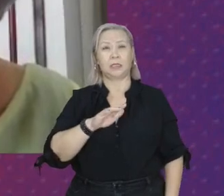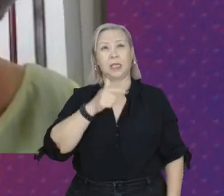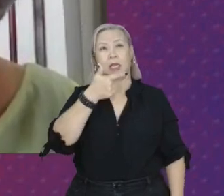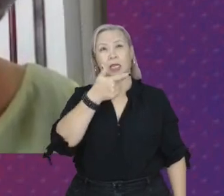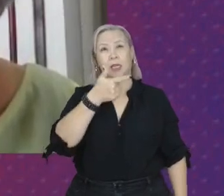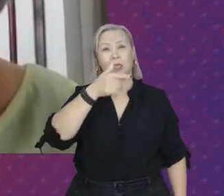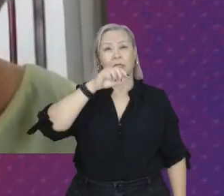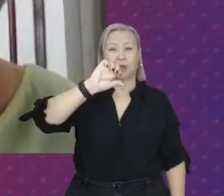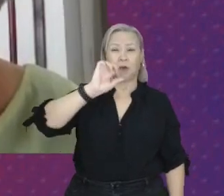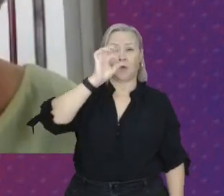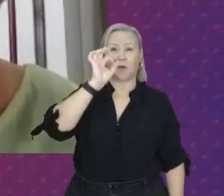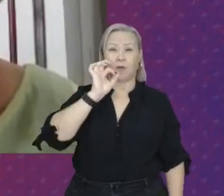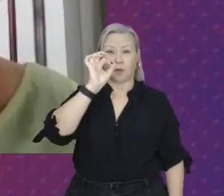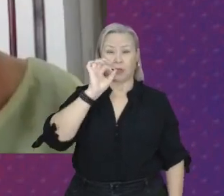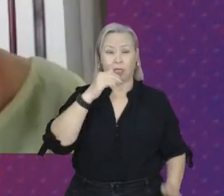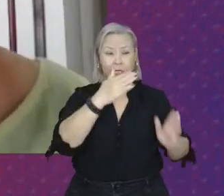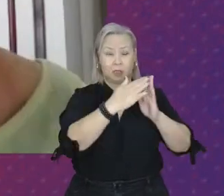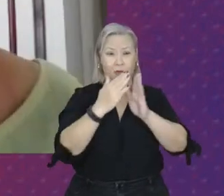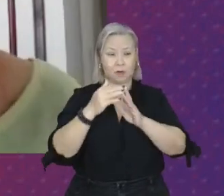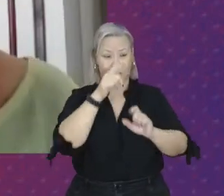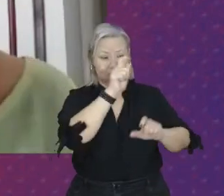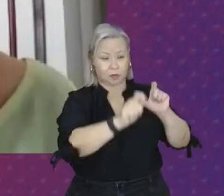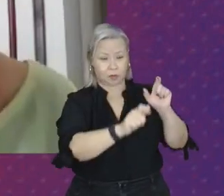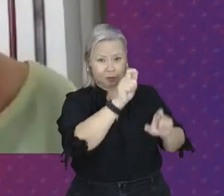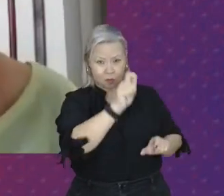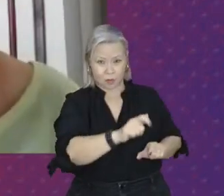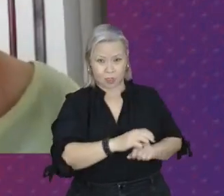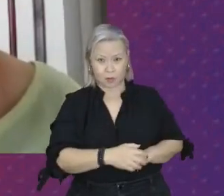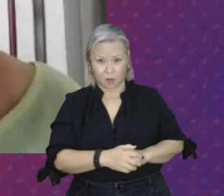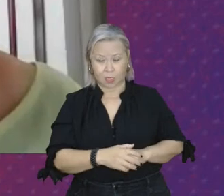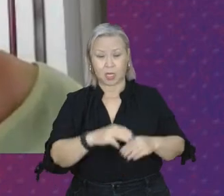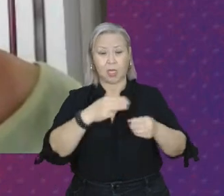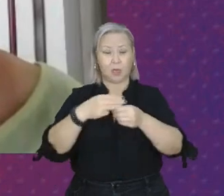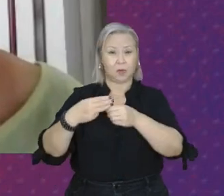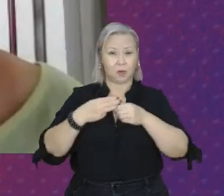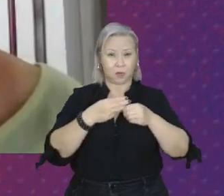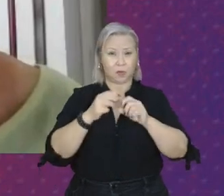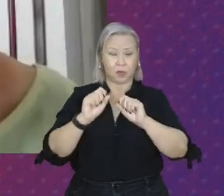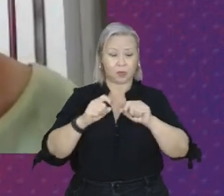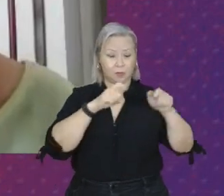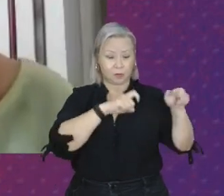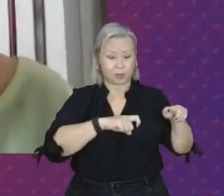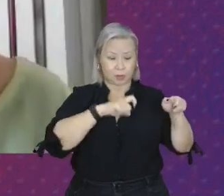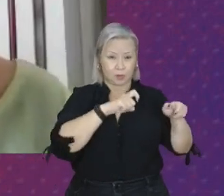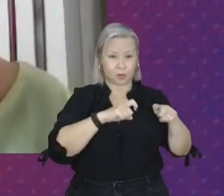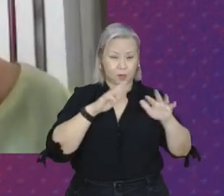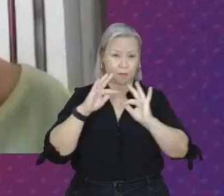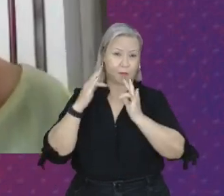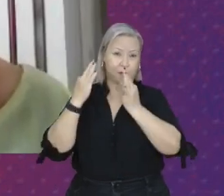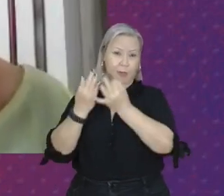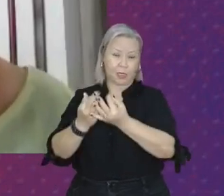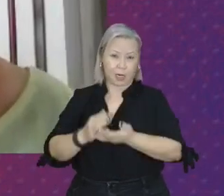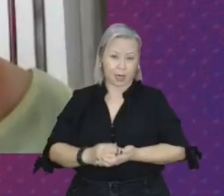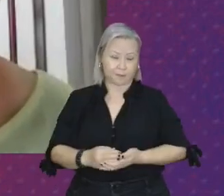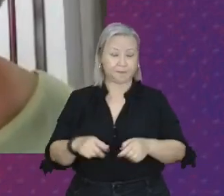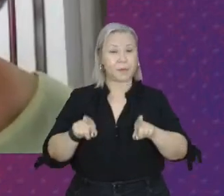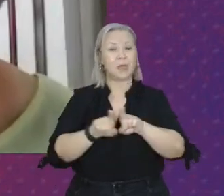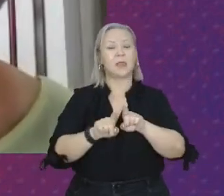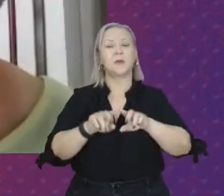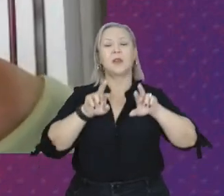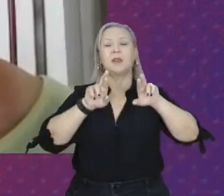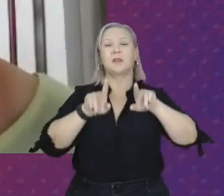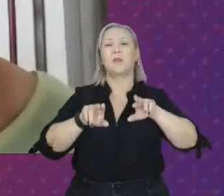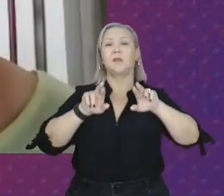21,8% dos moradores e moradoras dos domicílios da agricultura familiar. E há também uma diferença